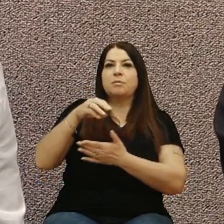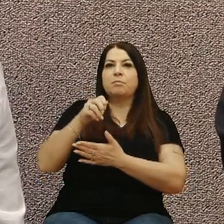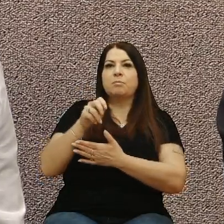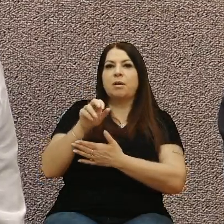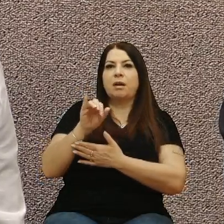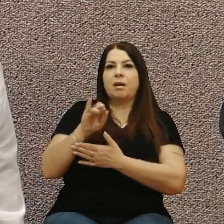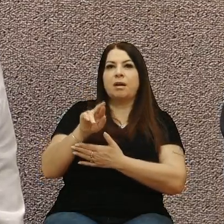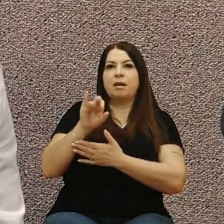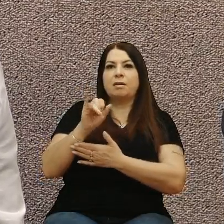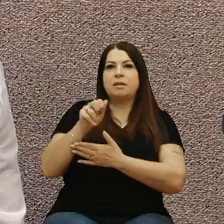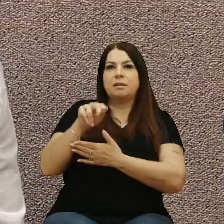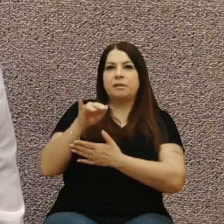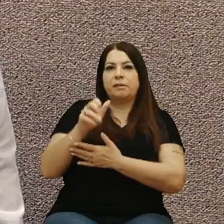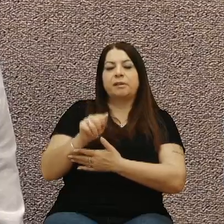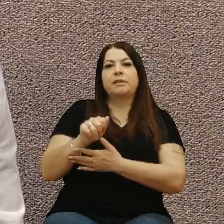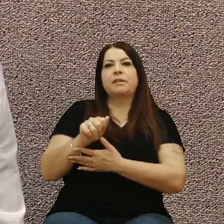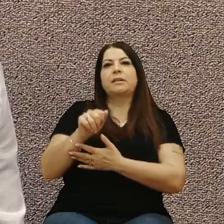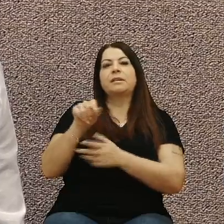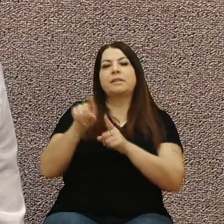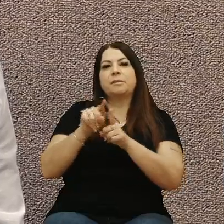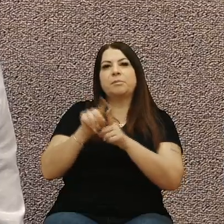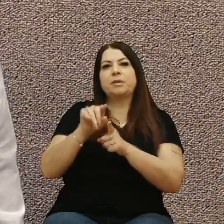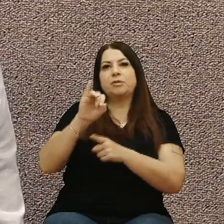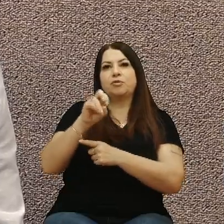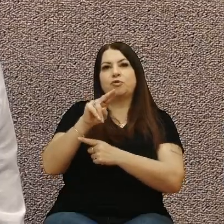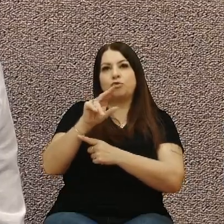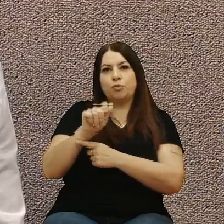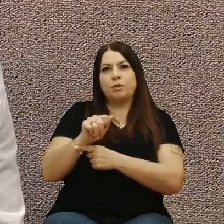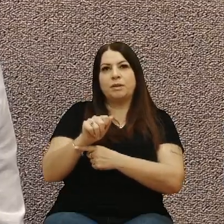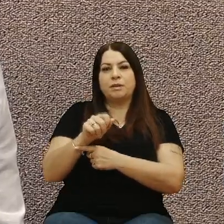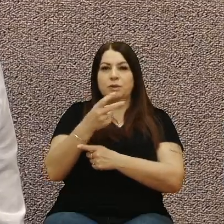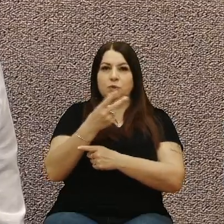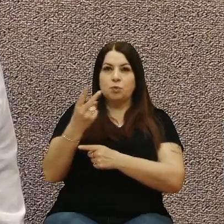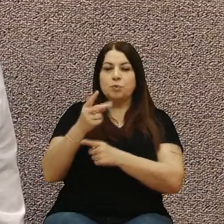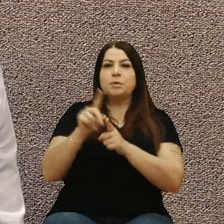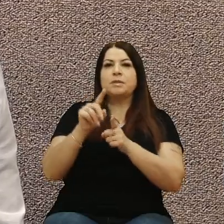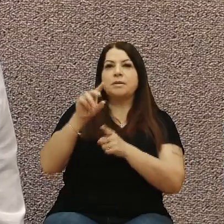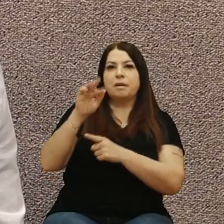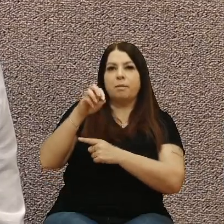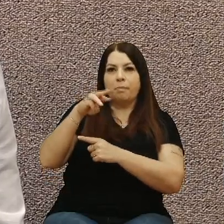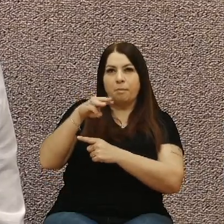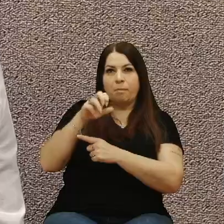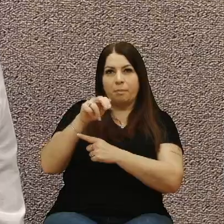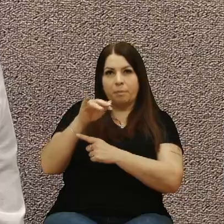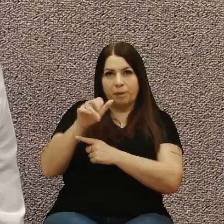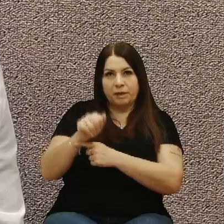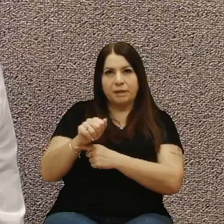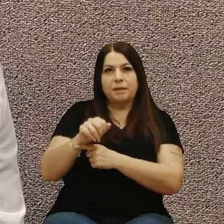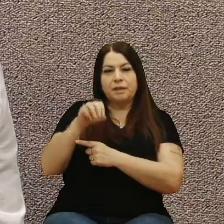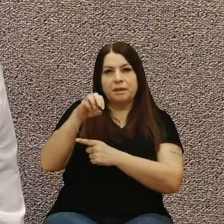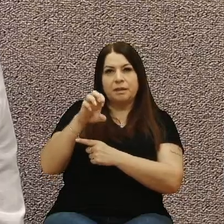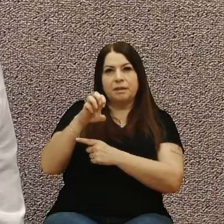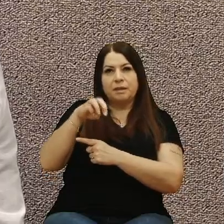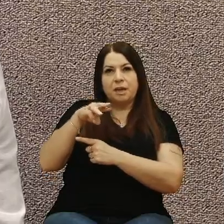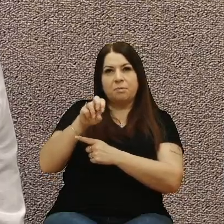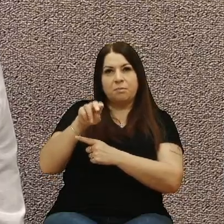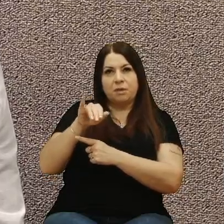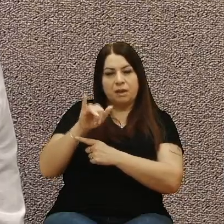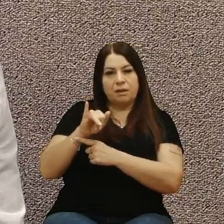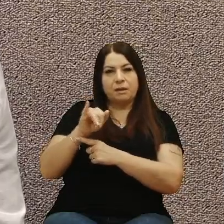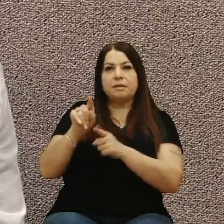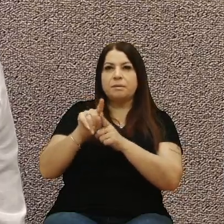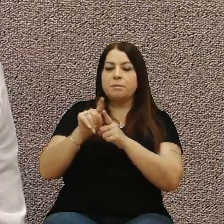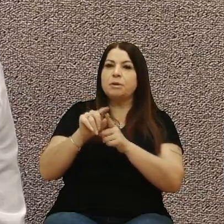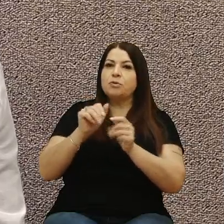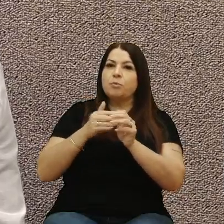Queiroz, a Júlia Lousada, a Júlia Alves, a Giovana Freire, a Maria Vitória Santos e a Emily Perrone, sob a orientação